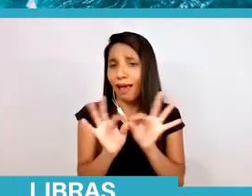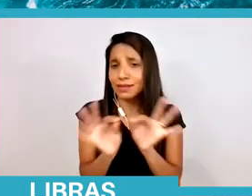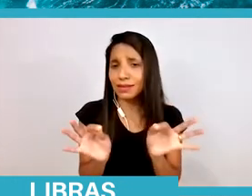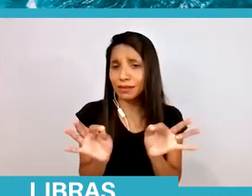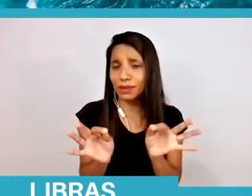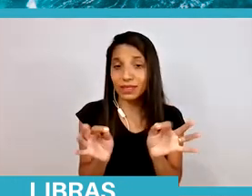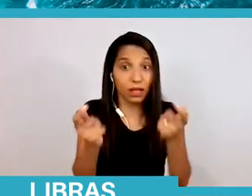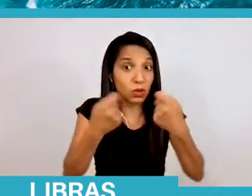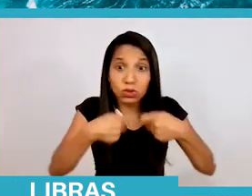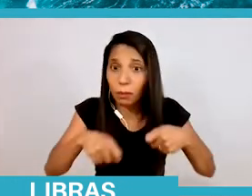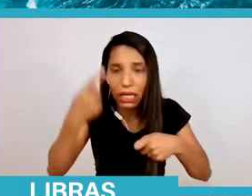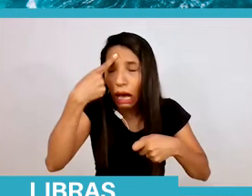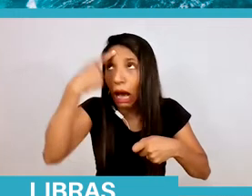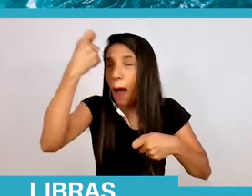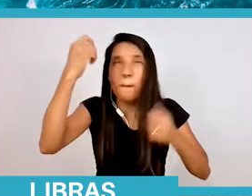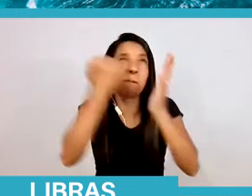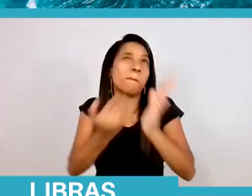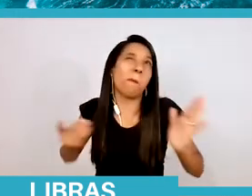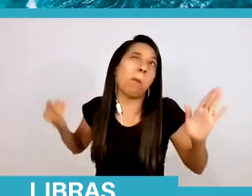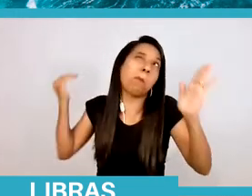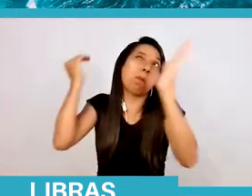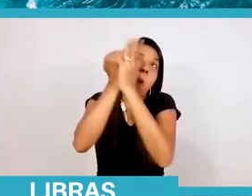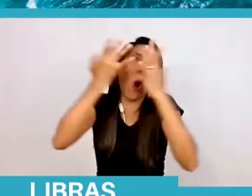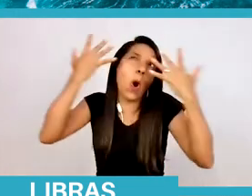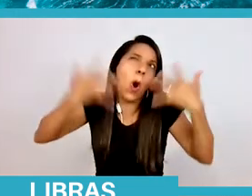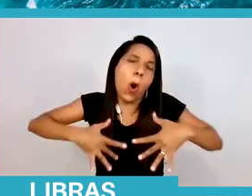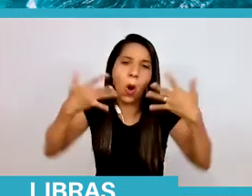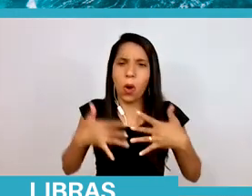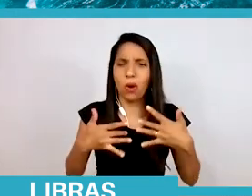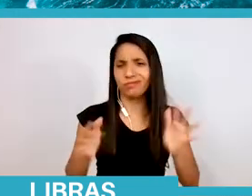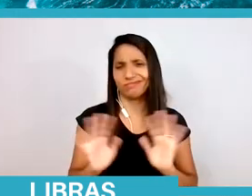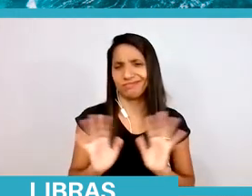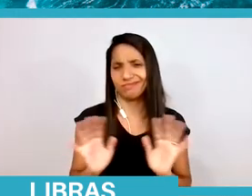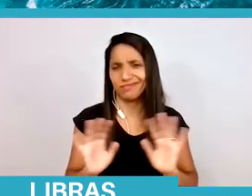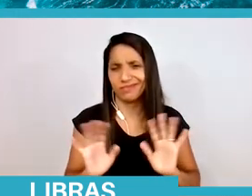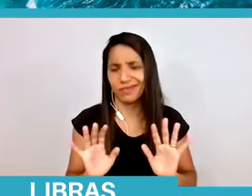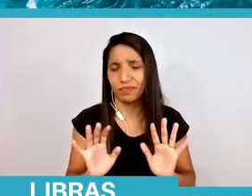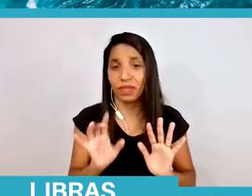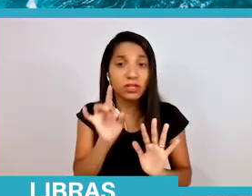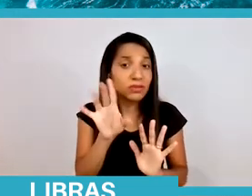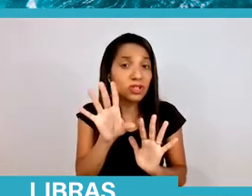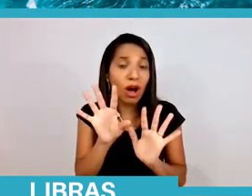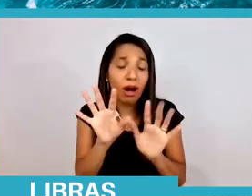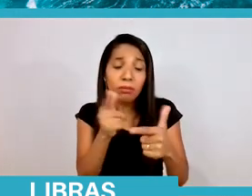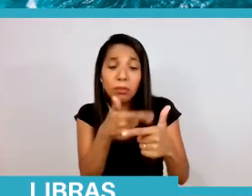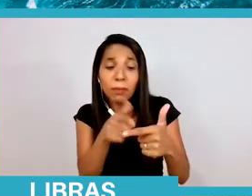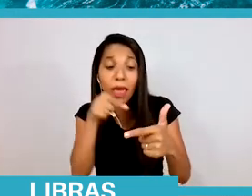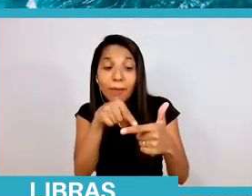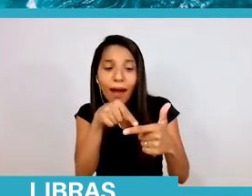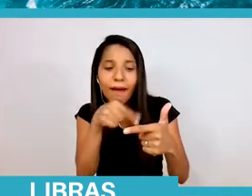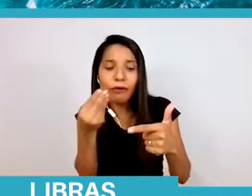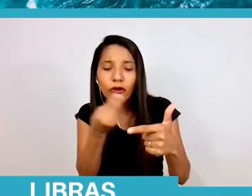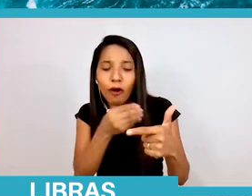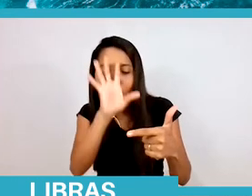conseguir gerar um negócio de sucesso. Então, o conceito bootstrap é muito, pessoal, de você conseguir